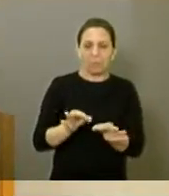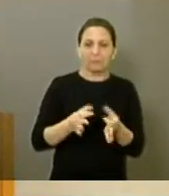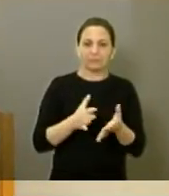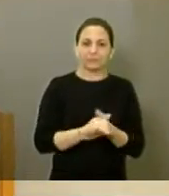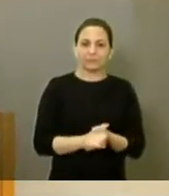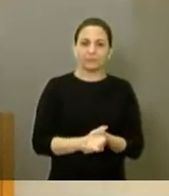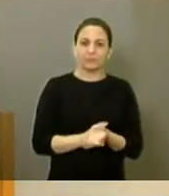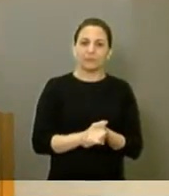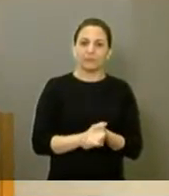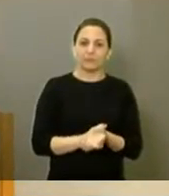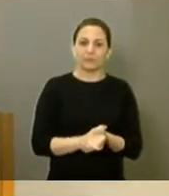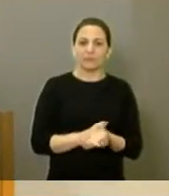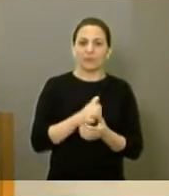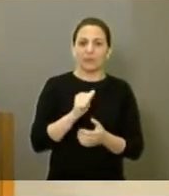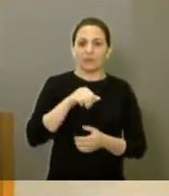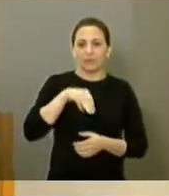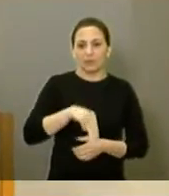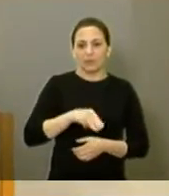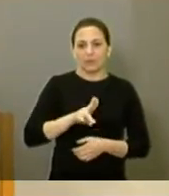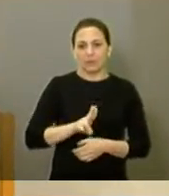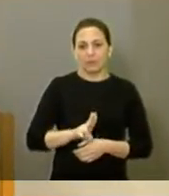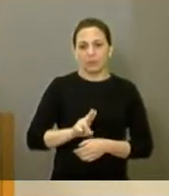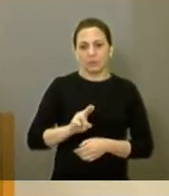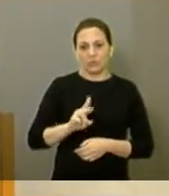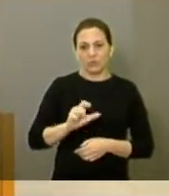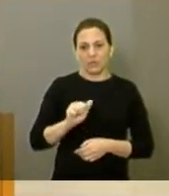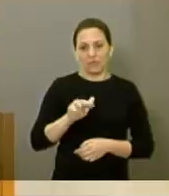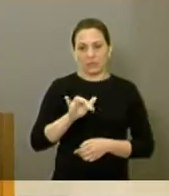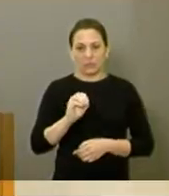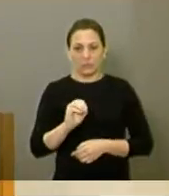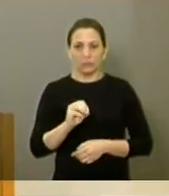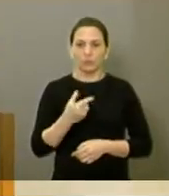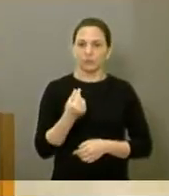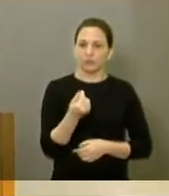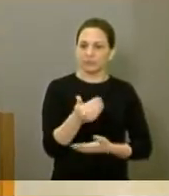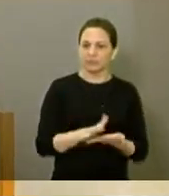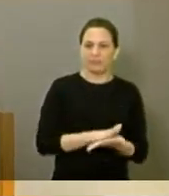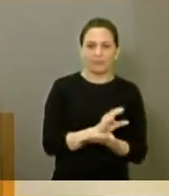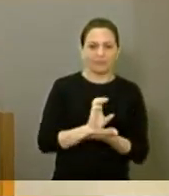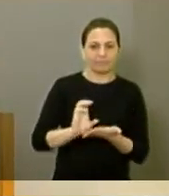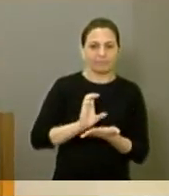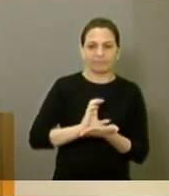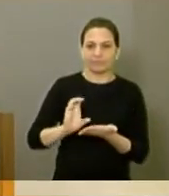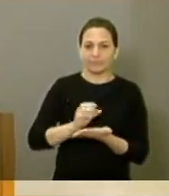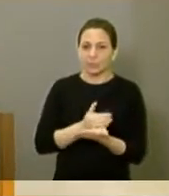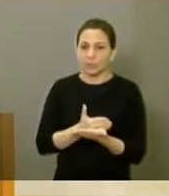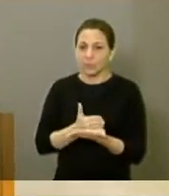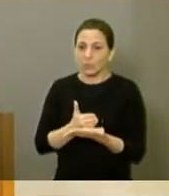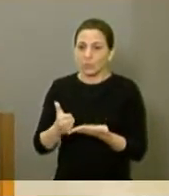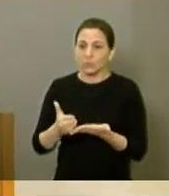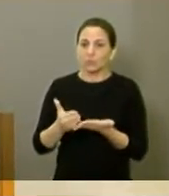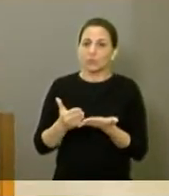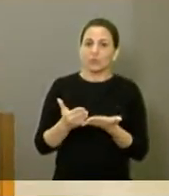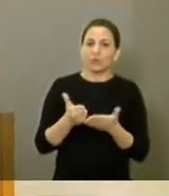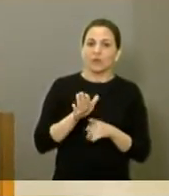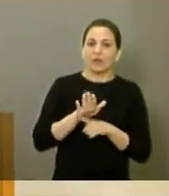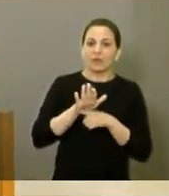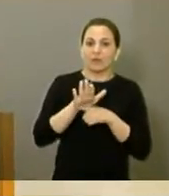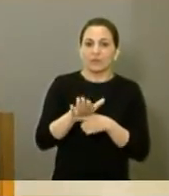em princípio sem dinheiro sem recurso começamos atendendo com uma veterinária